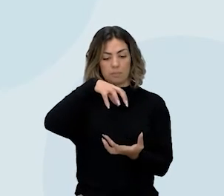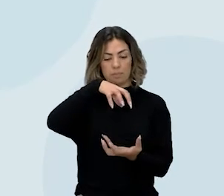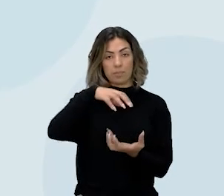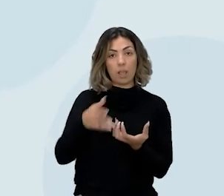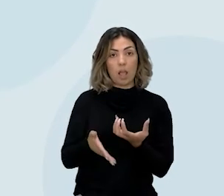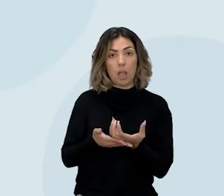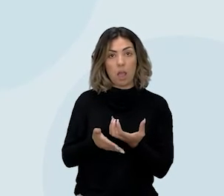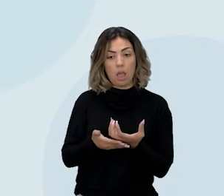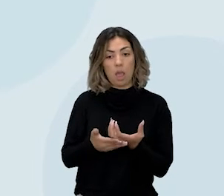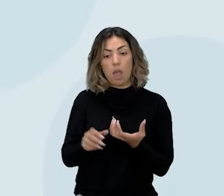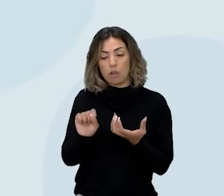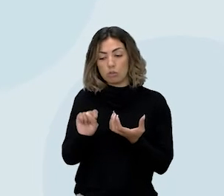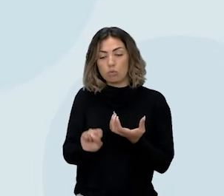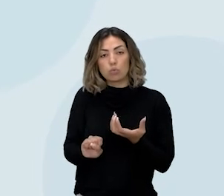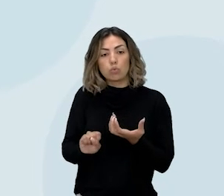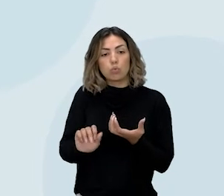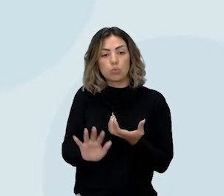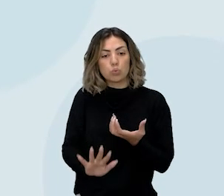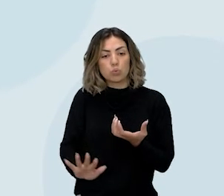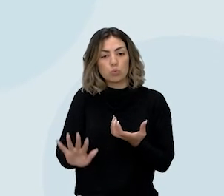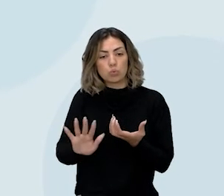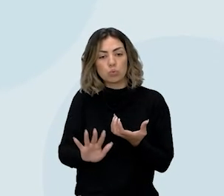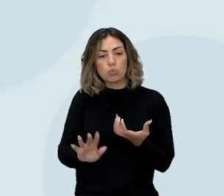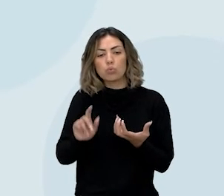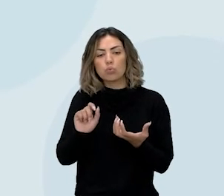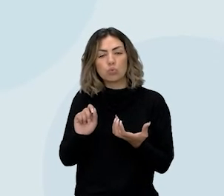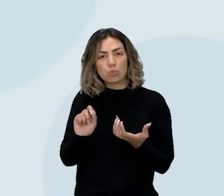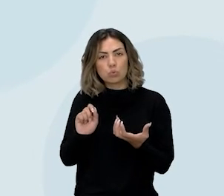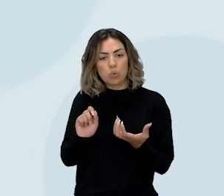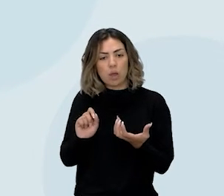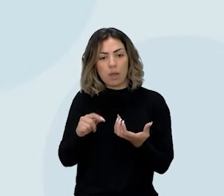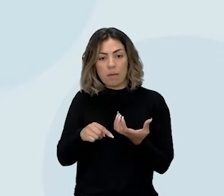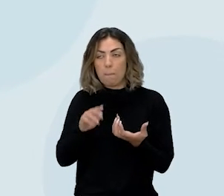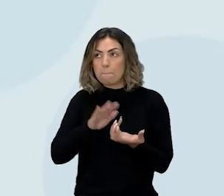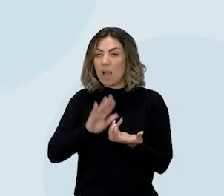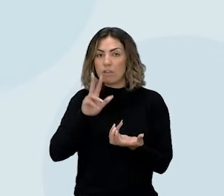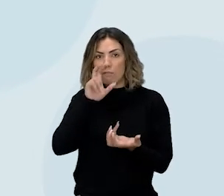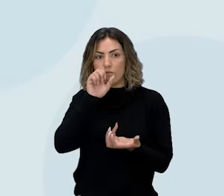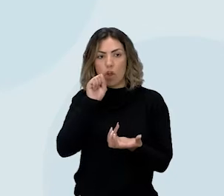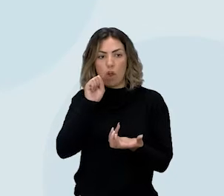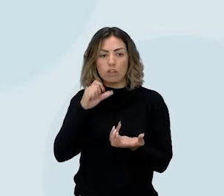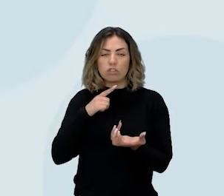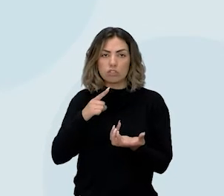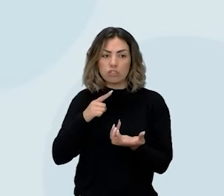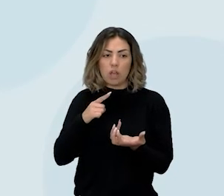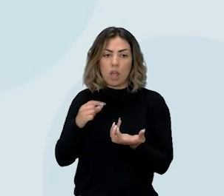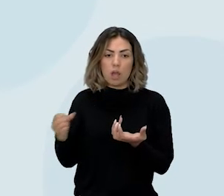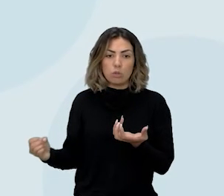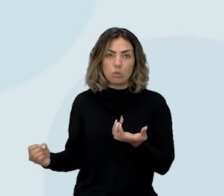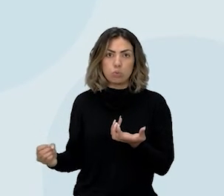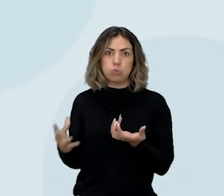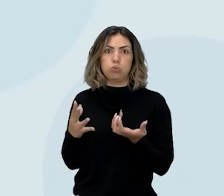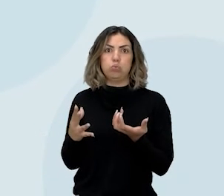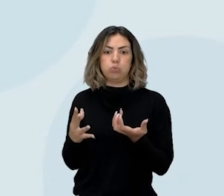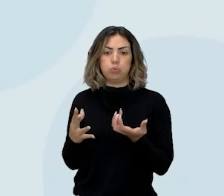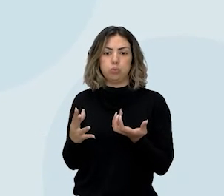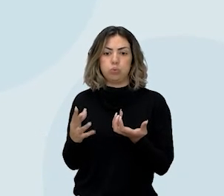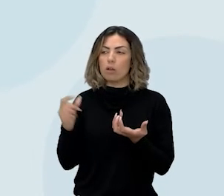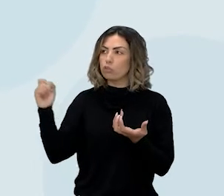ela tem aqui uma parte com mais intensidade de luz. Tá certo? Então, ó, neste